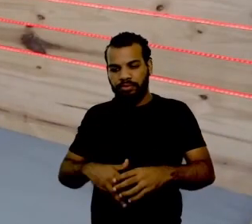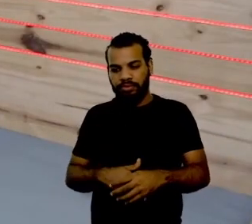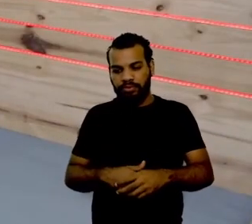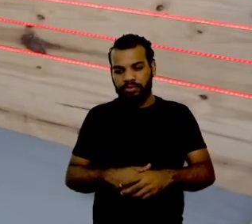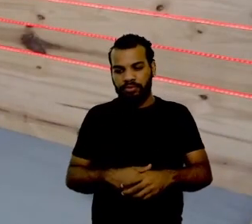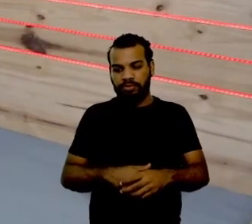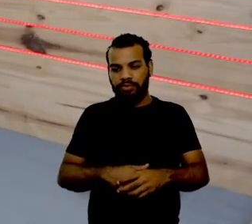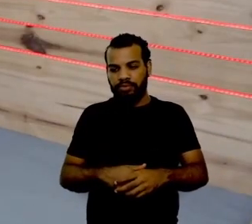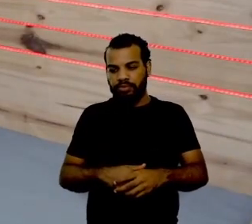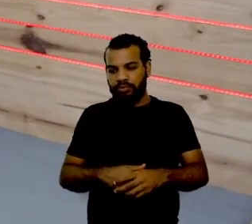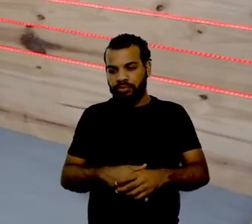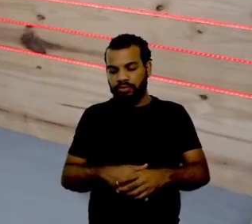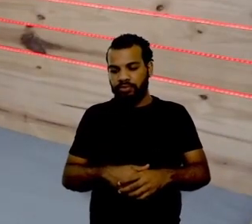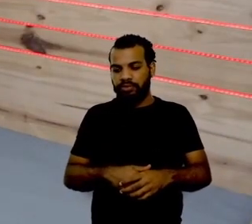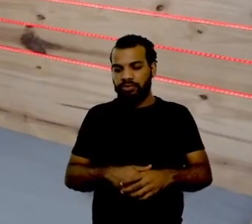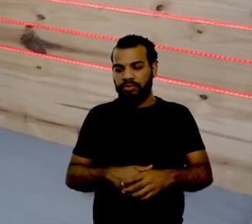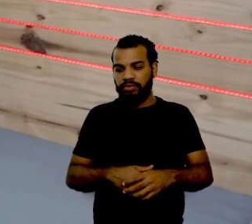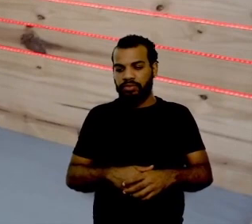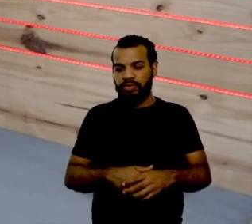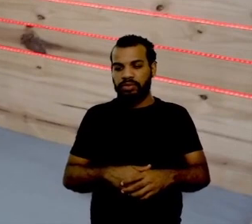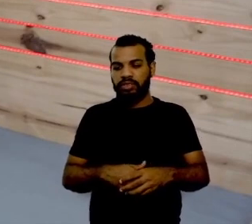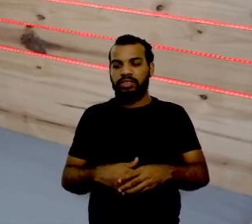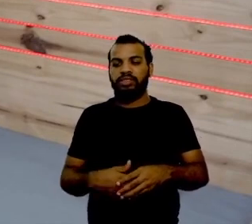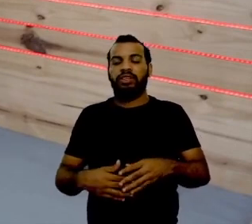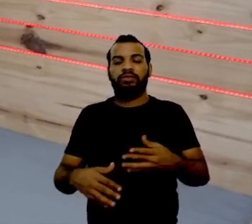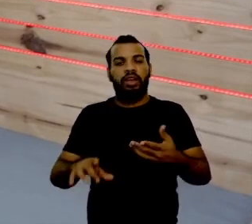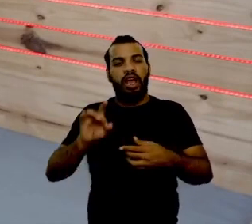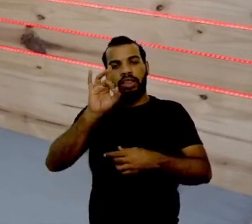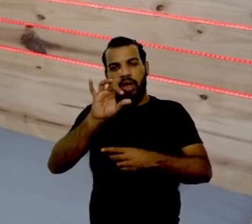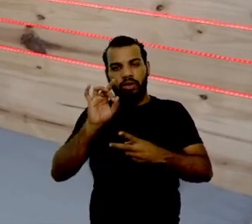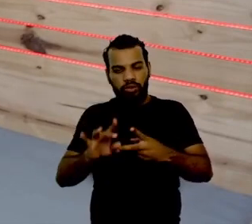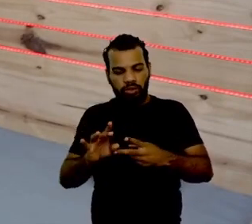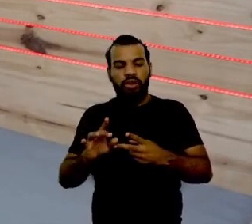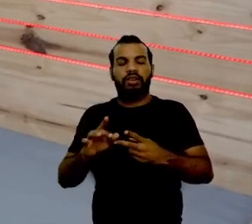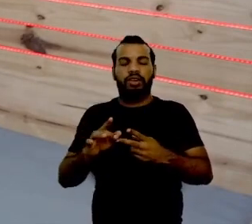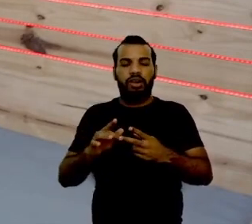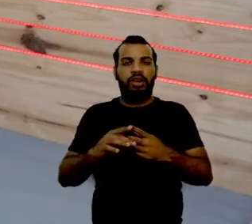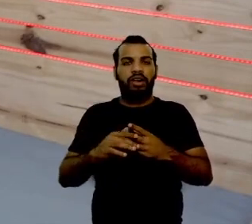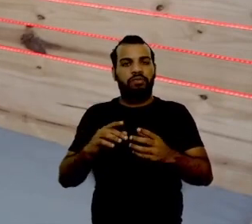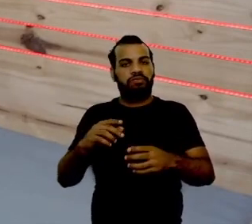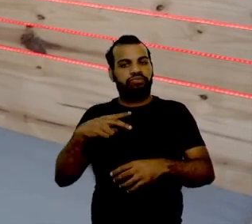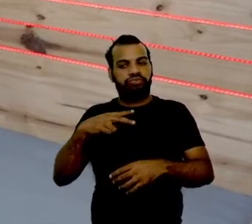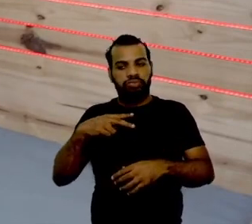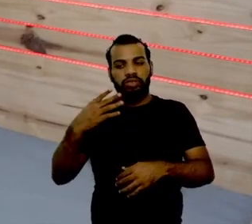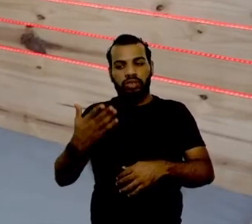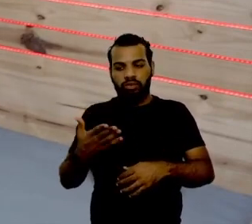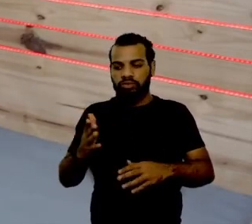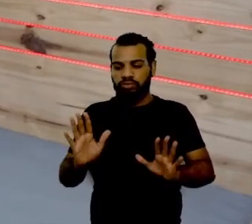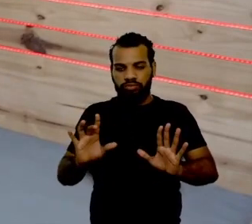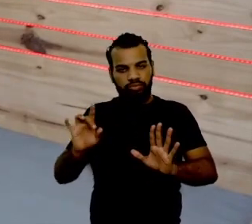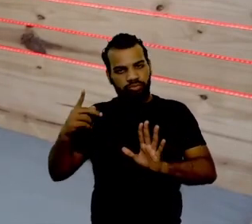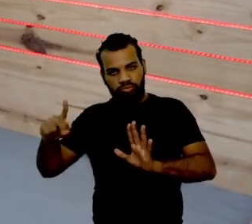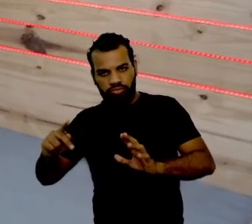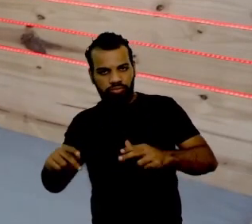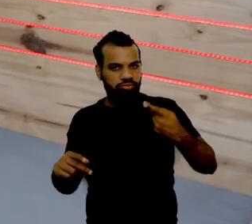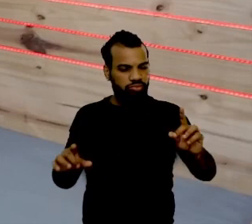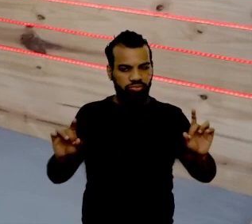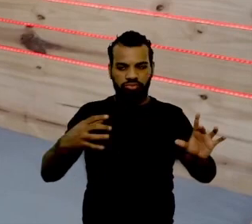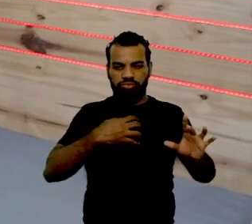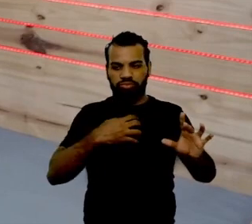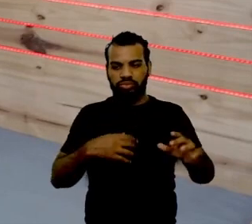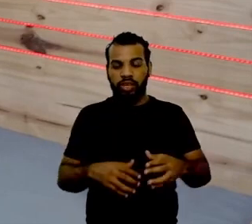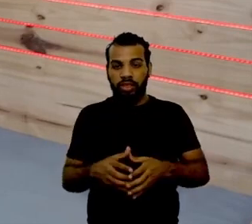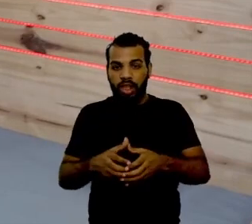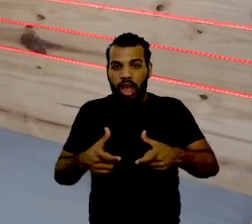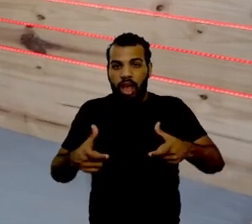líquido, cada um com sua particularidade. Dilatar é aumentar as dimensões com o